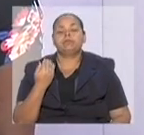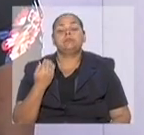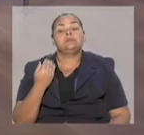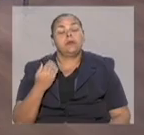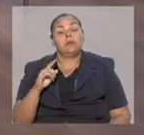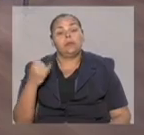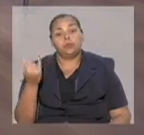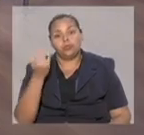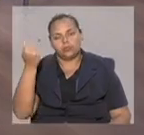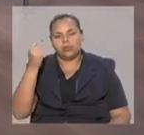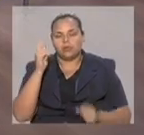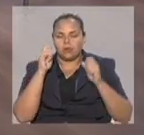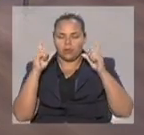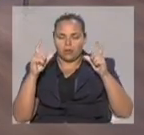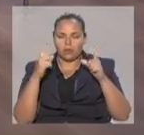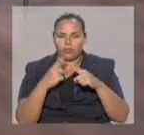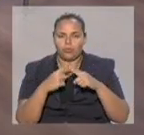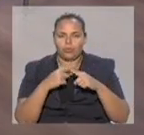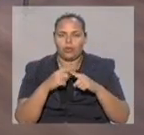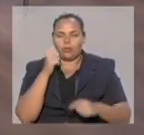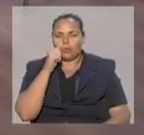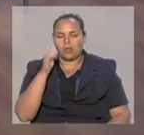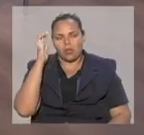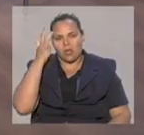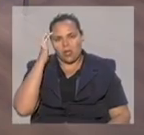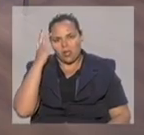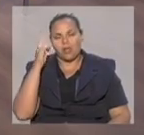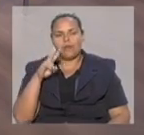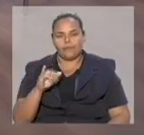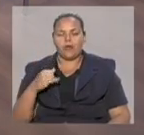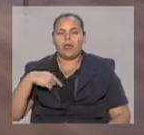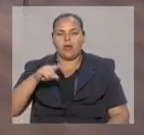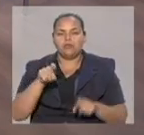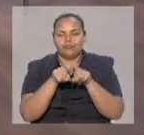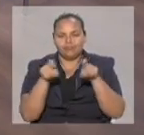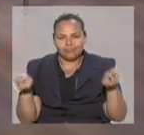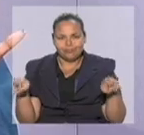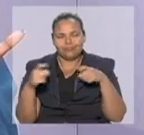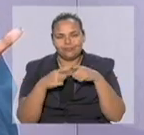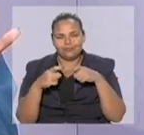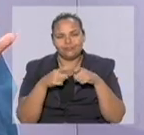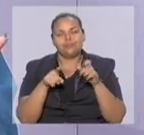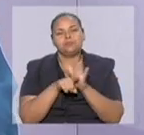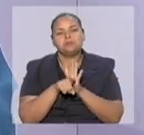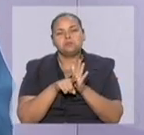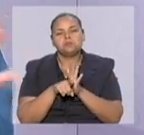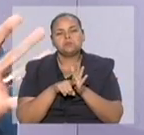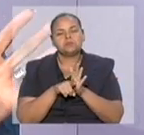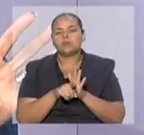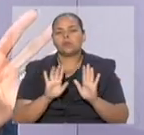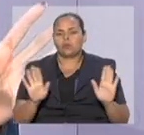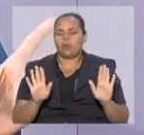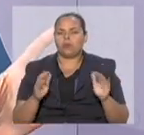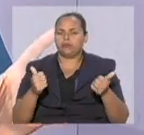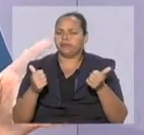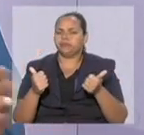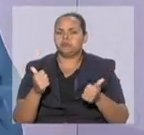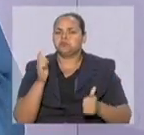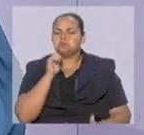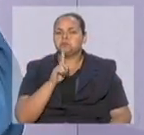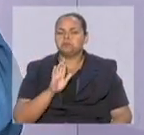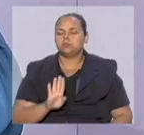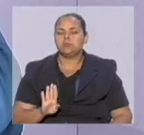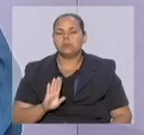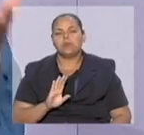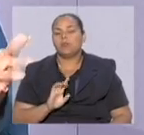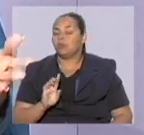Isso aí é importante alertar, porque a mulher acha que ela vai ao ginecologista, faz o preventivo e aquele já é o check-up. E